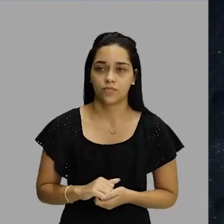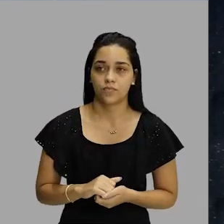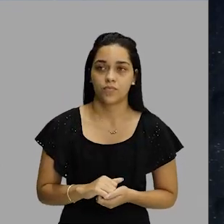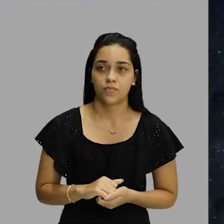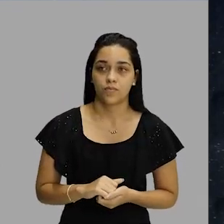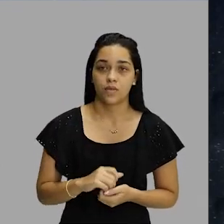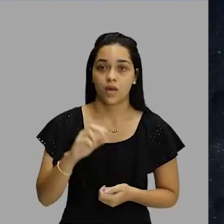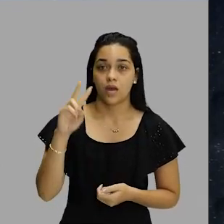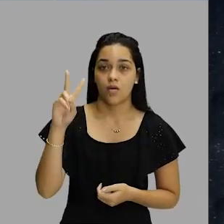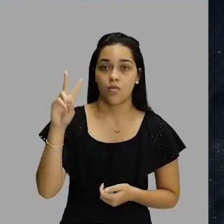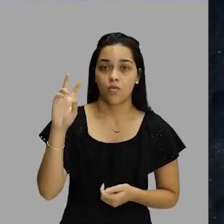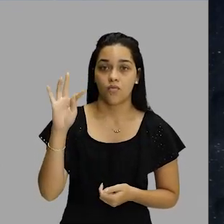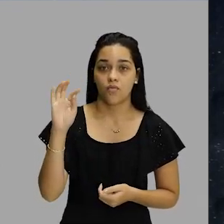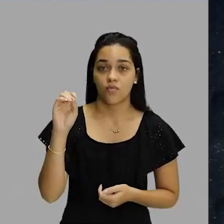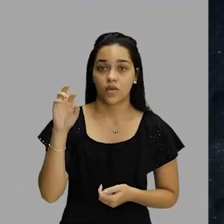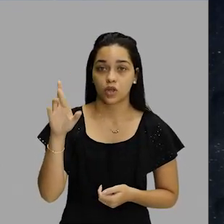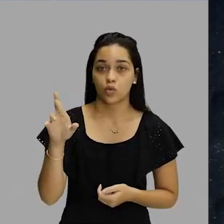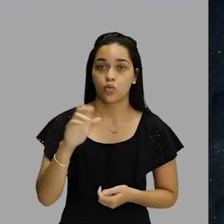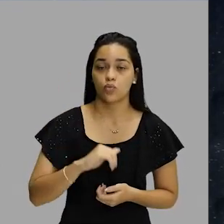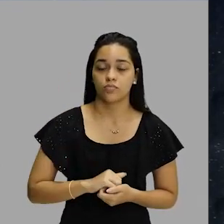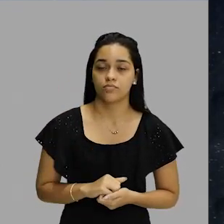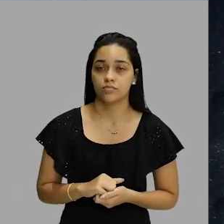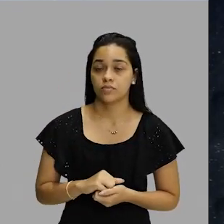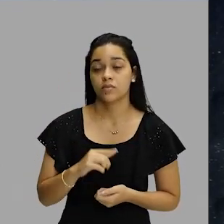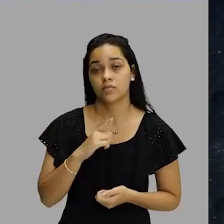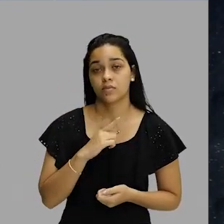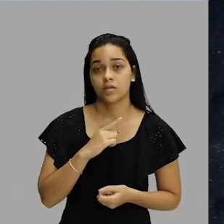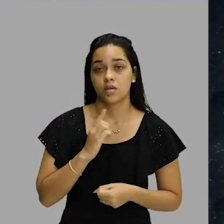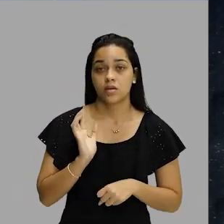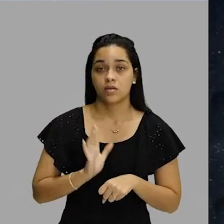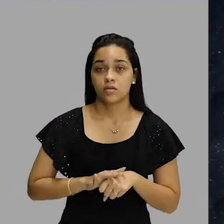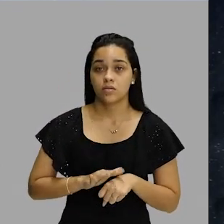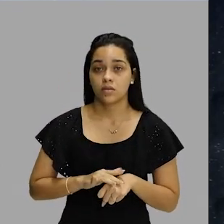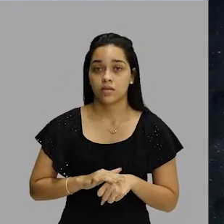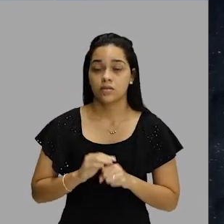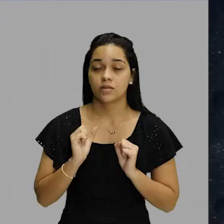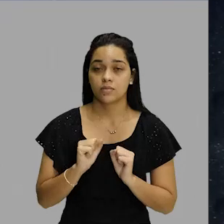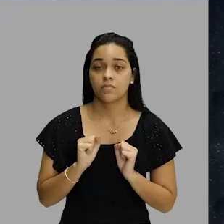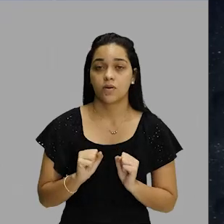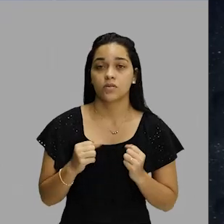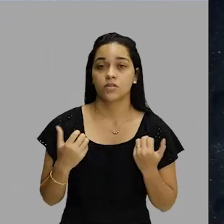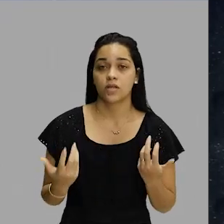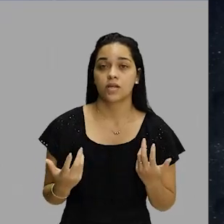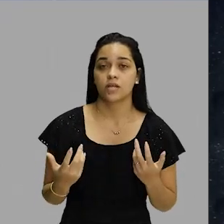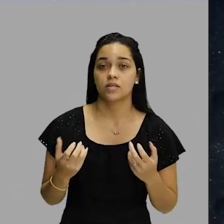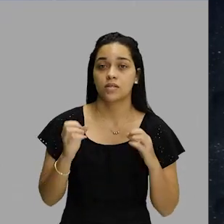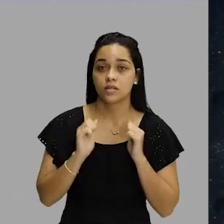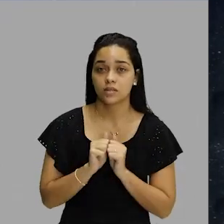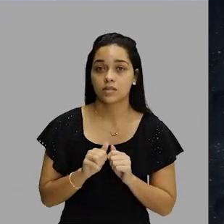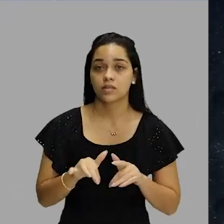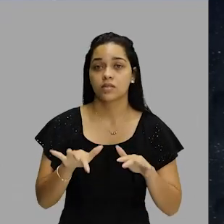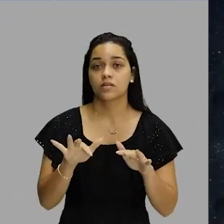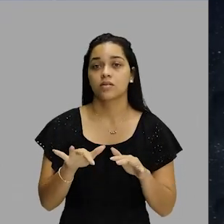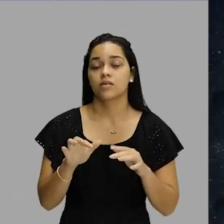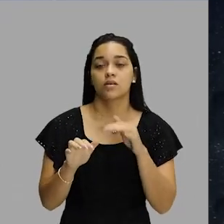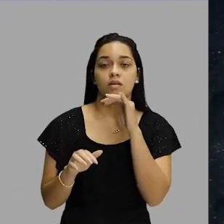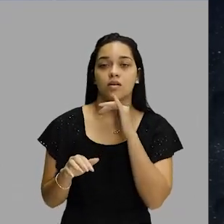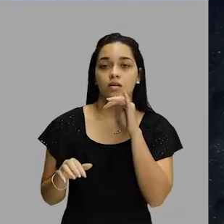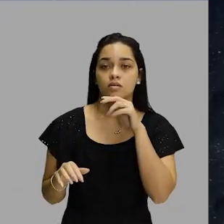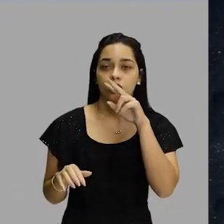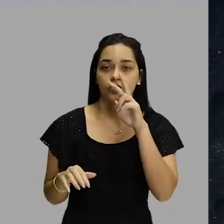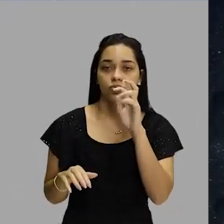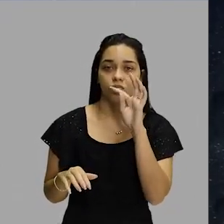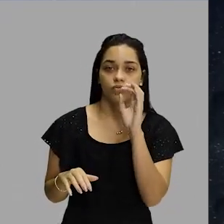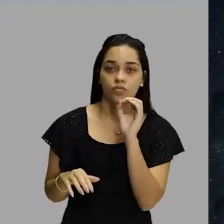ele é o vetor, né? Então, existem doenças que podem ser transmitidas por meio, por exemplo, de um